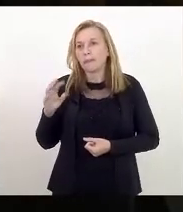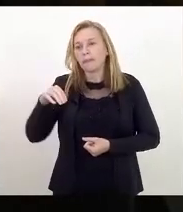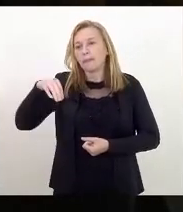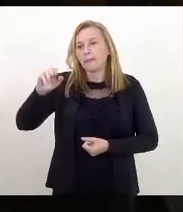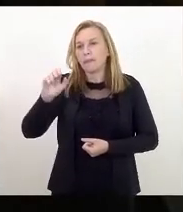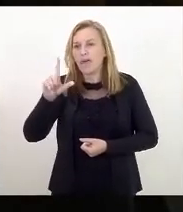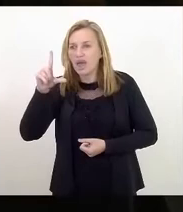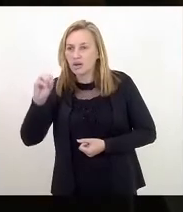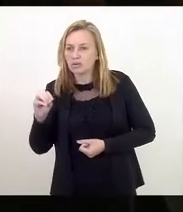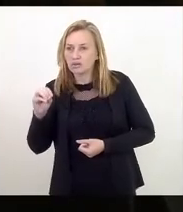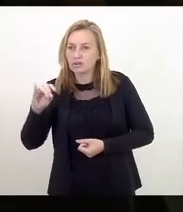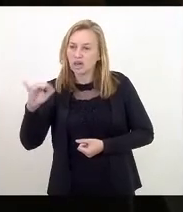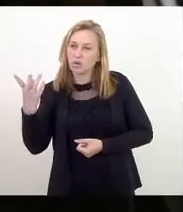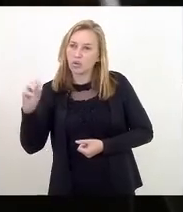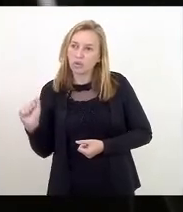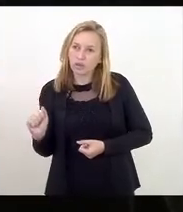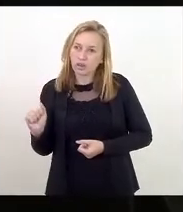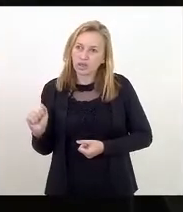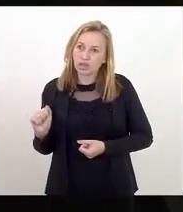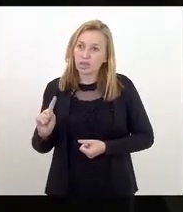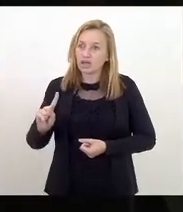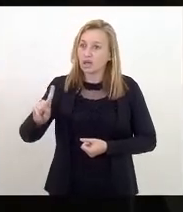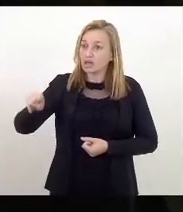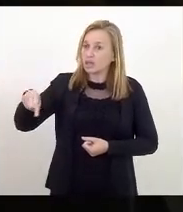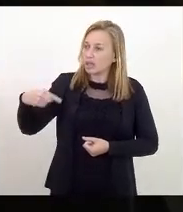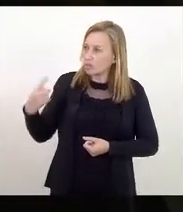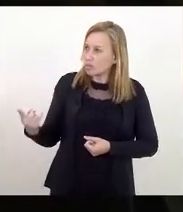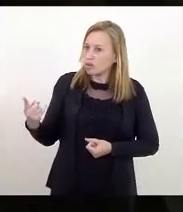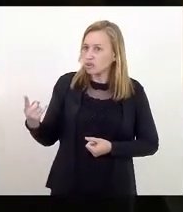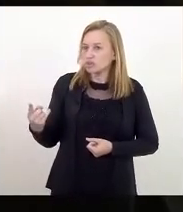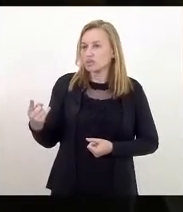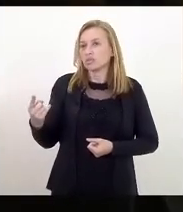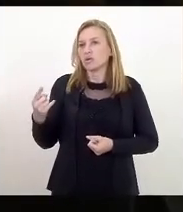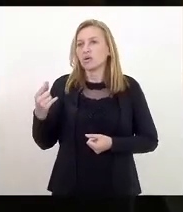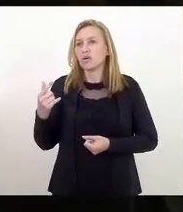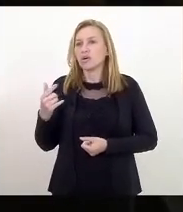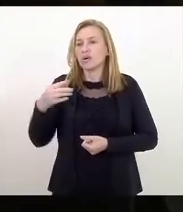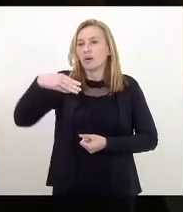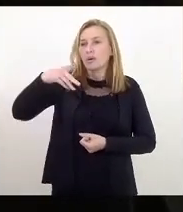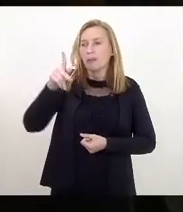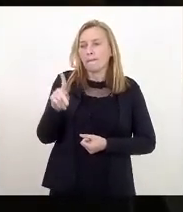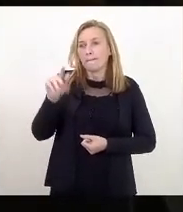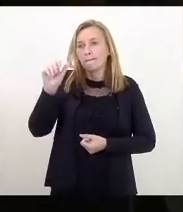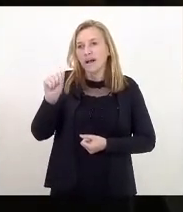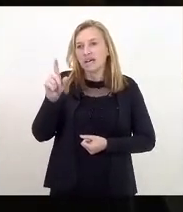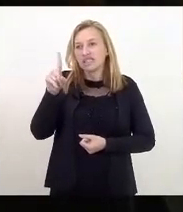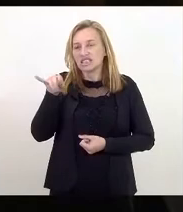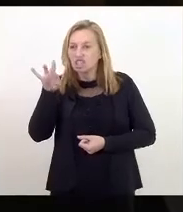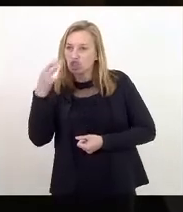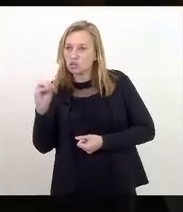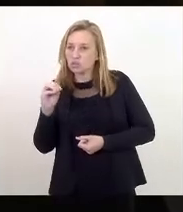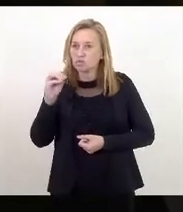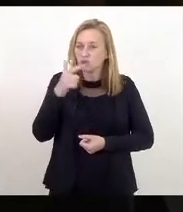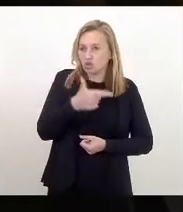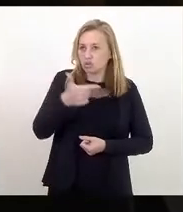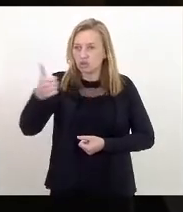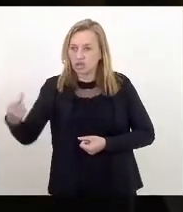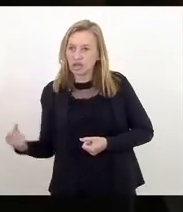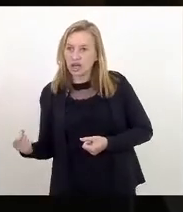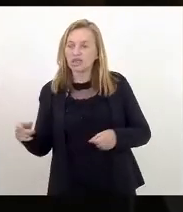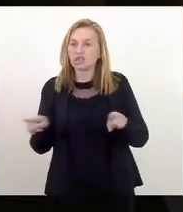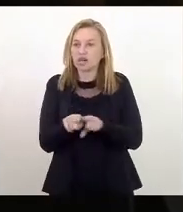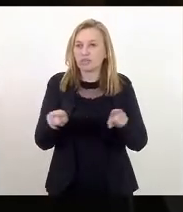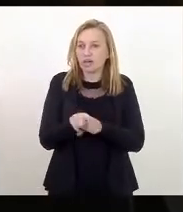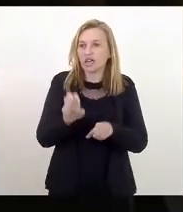fora meu padrinho de casamento em 2010, o irmão que a vida me deu. Tive oportunidade de estagiar com Marco Aurélio